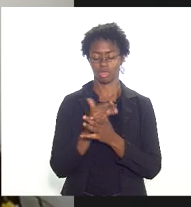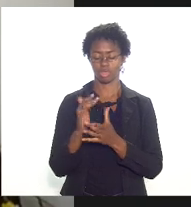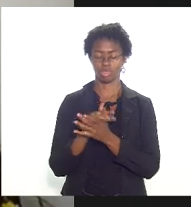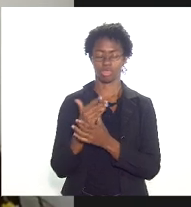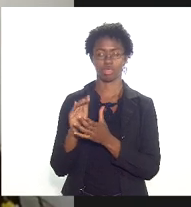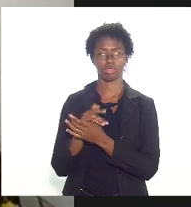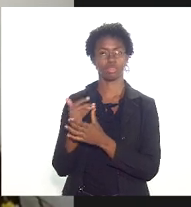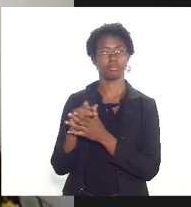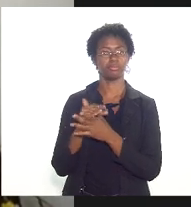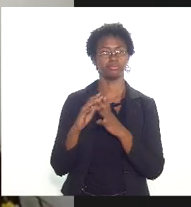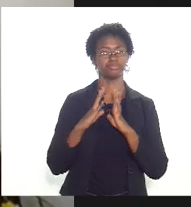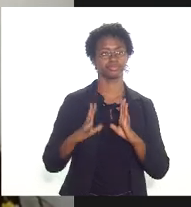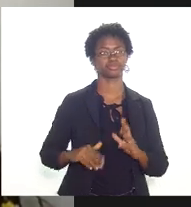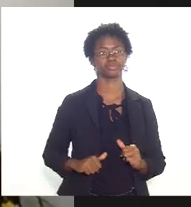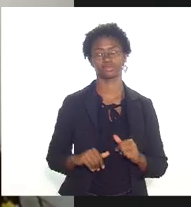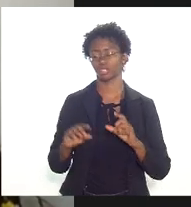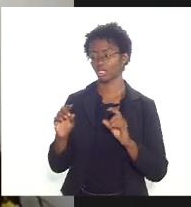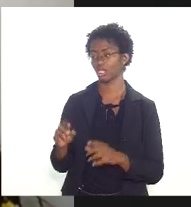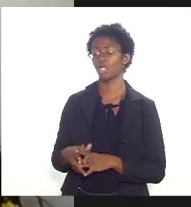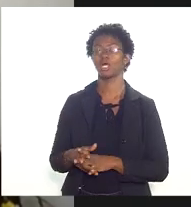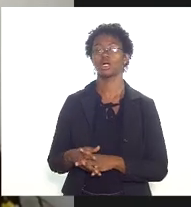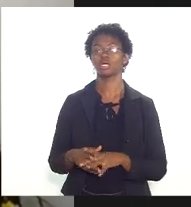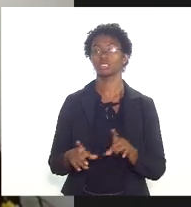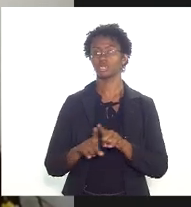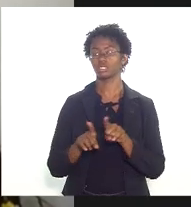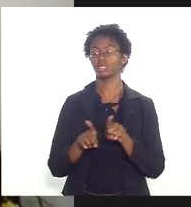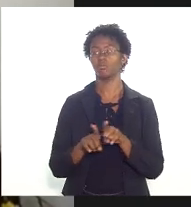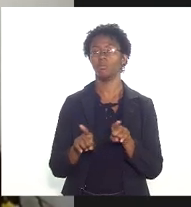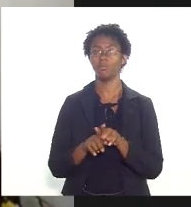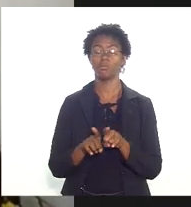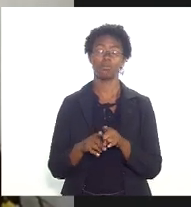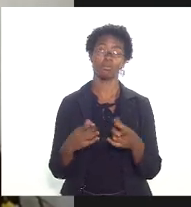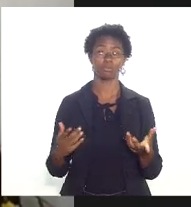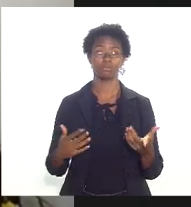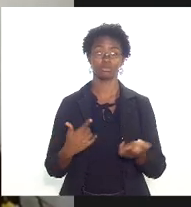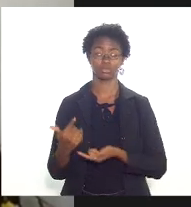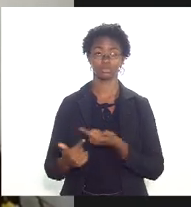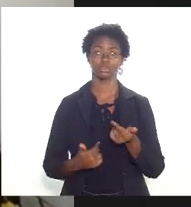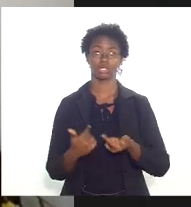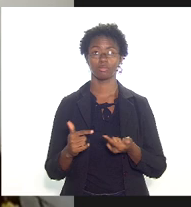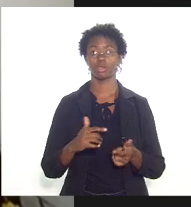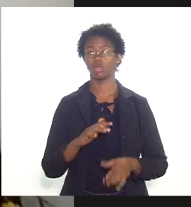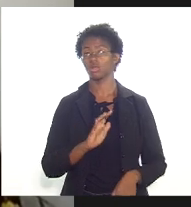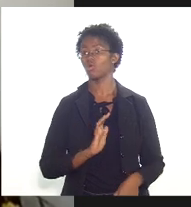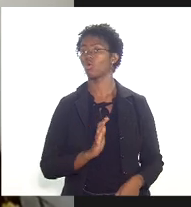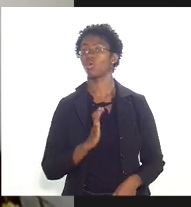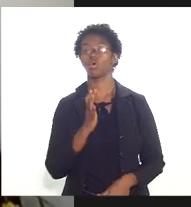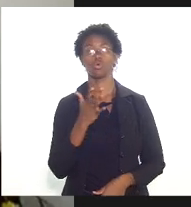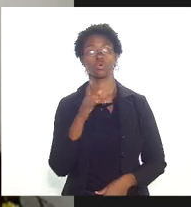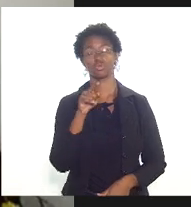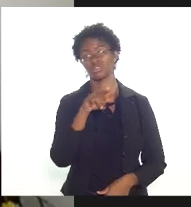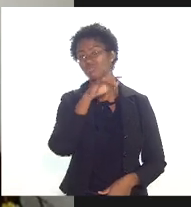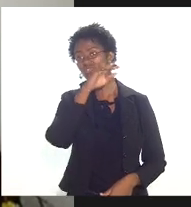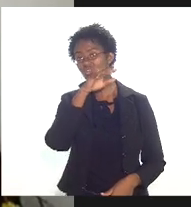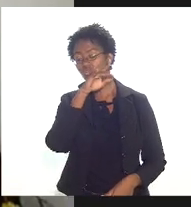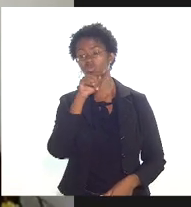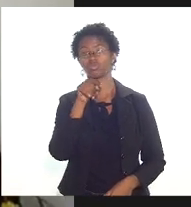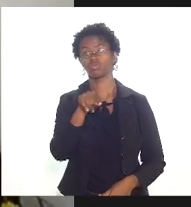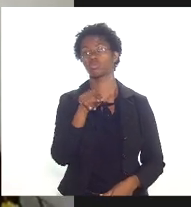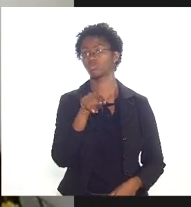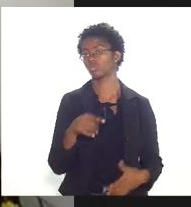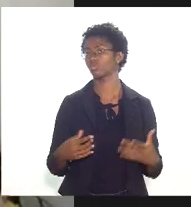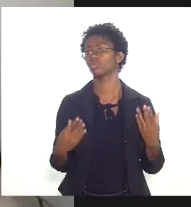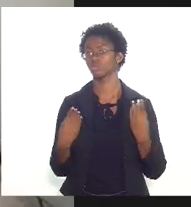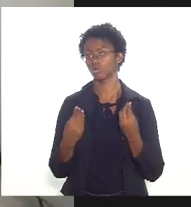coronavírus E assim a gente tem um serviço teste e ruim e é claro a gente está